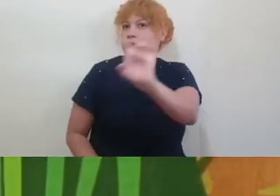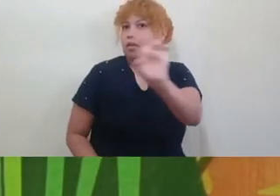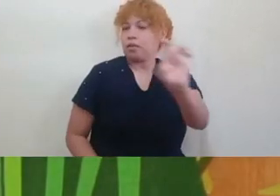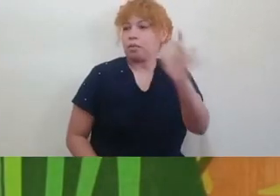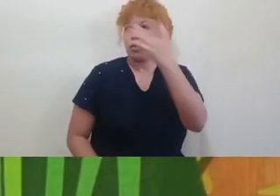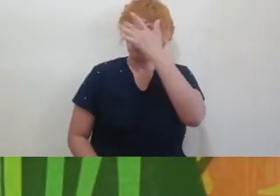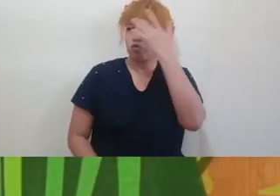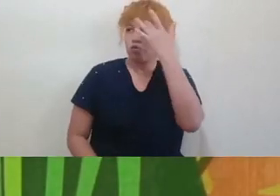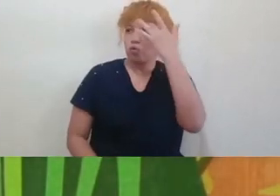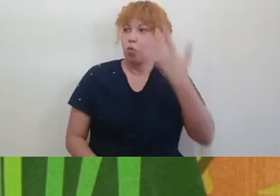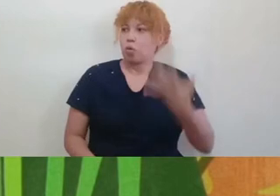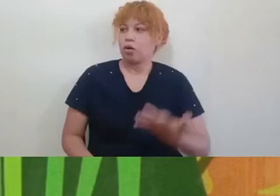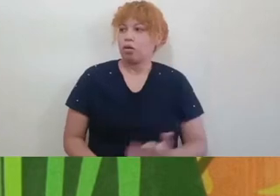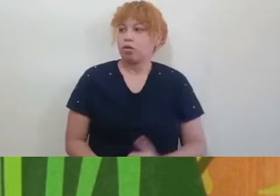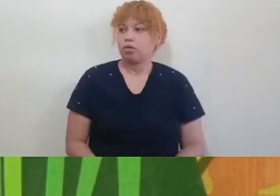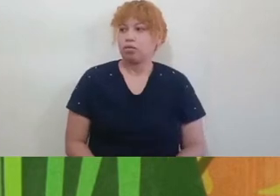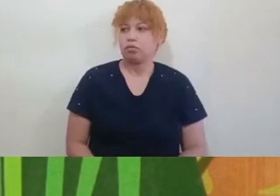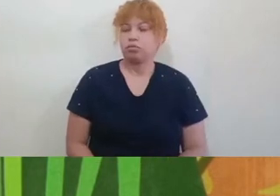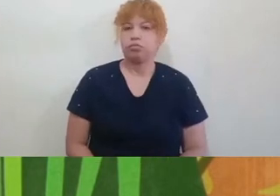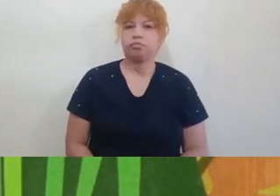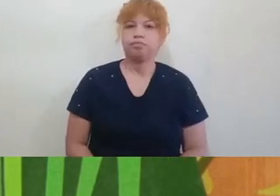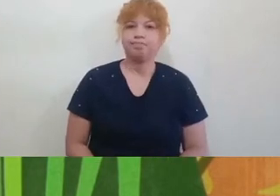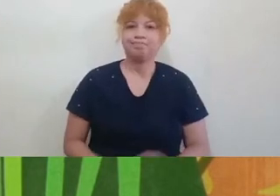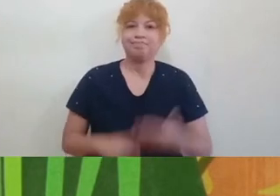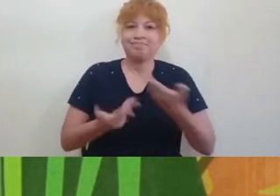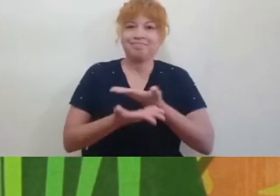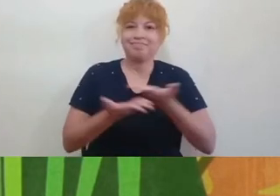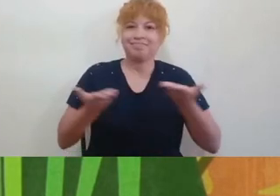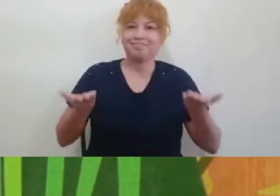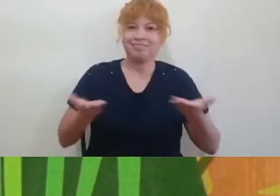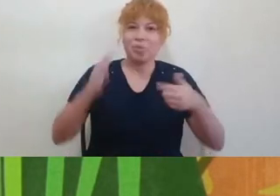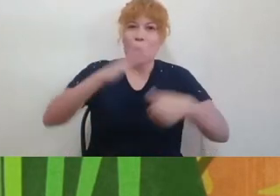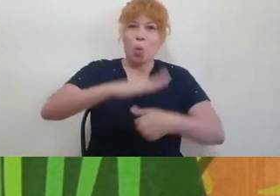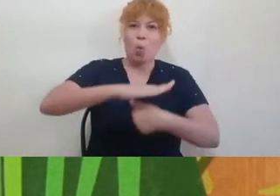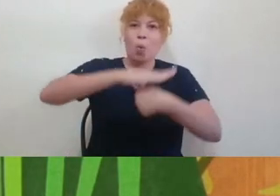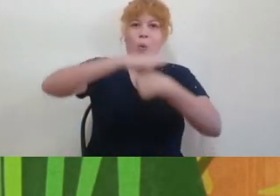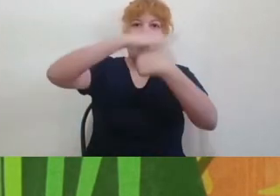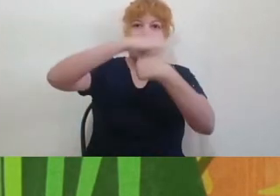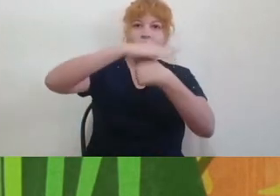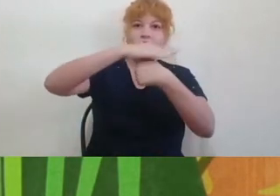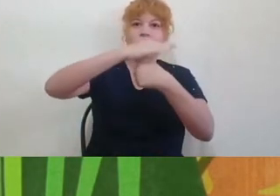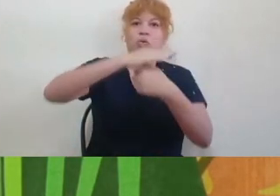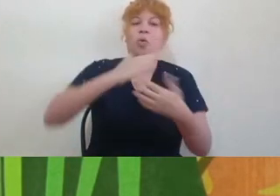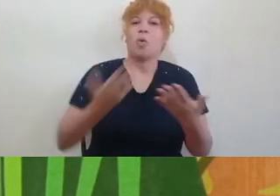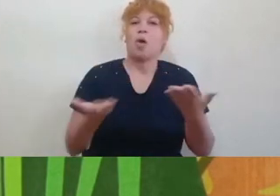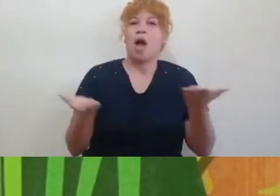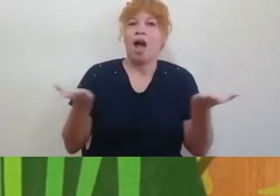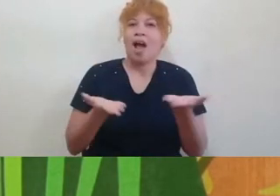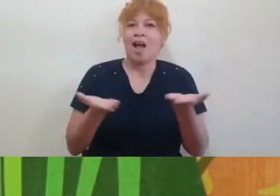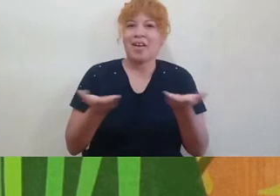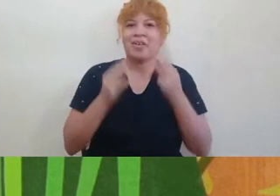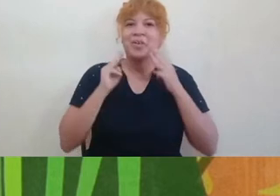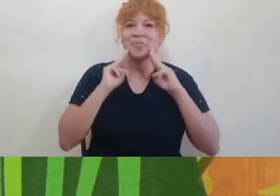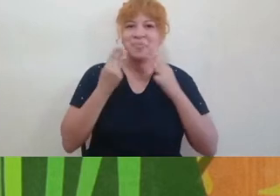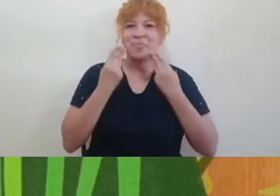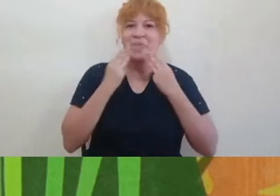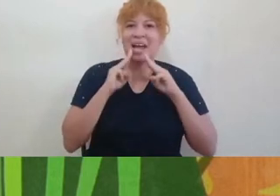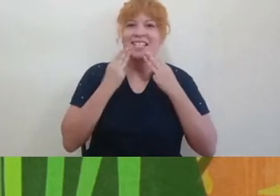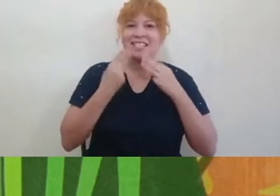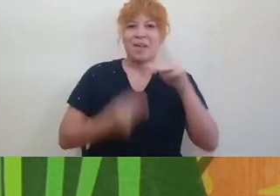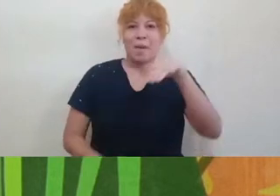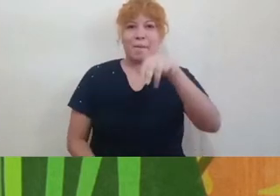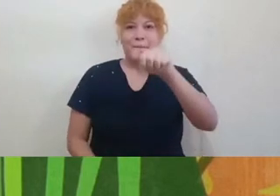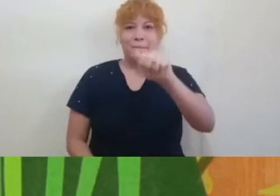Visuais, licenciado e licenciada em Ciências Agrícolas, licenciado e licenciada em